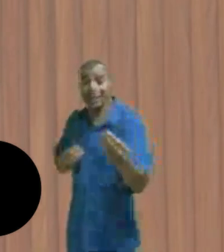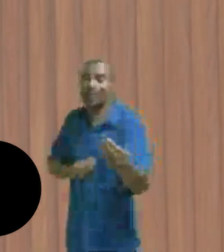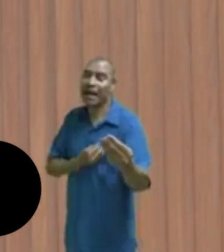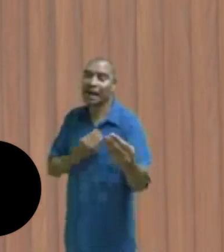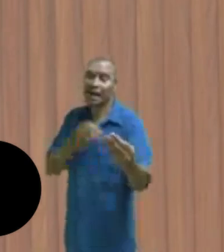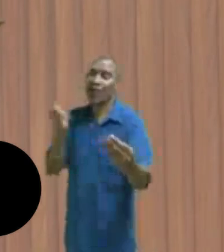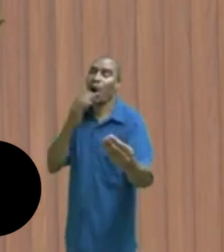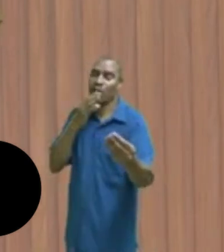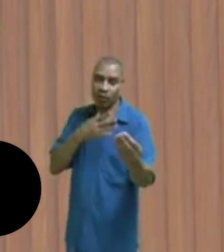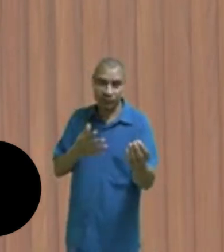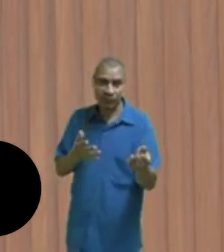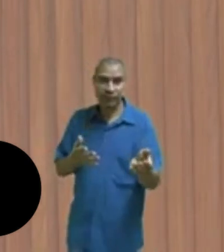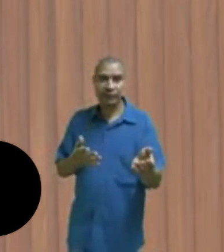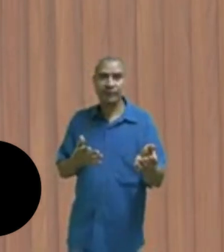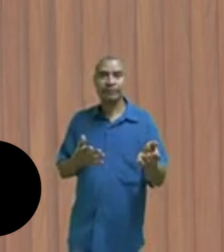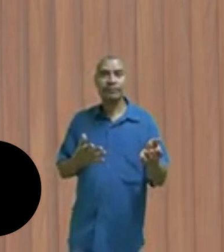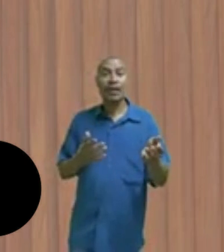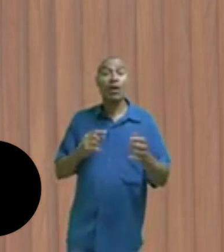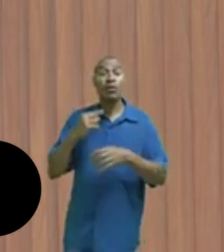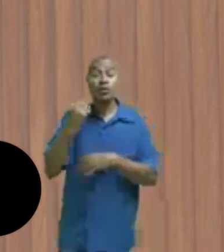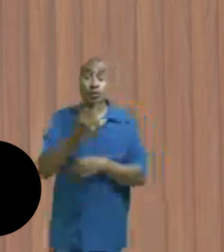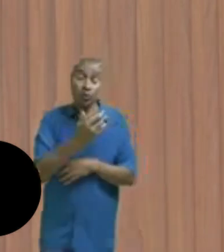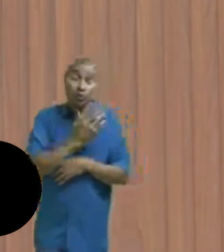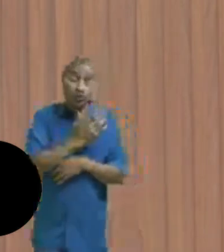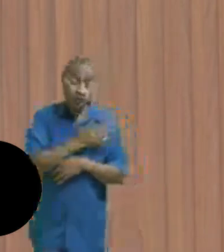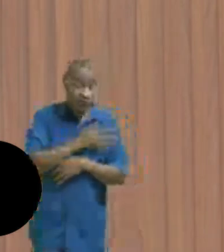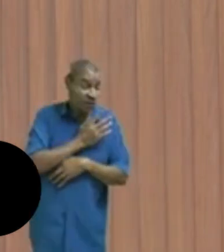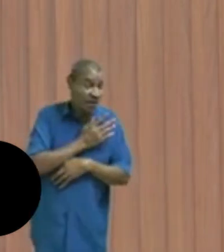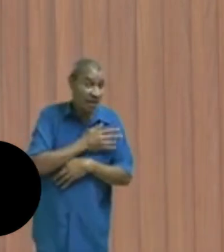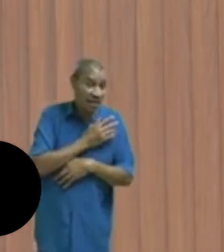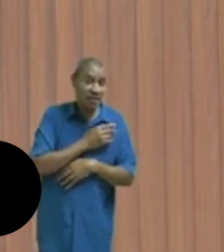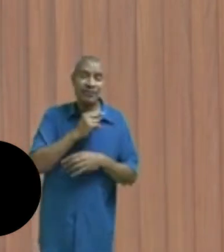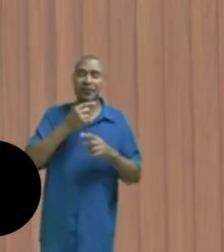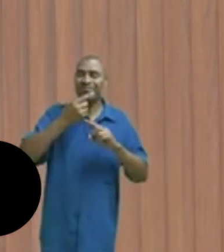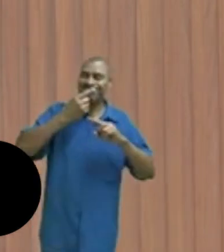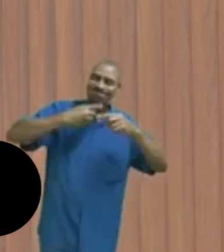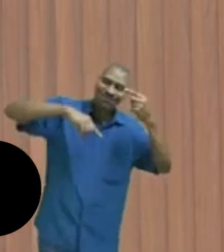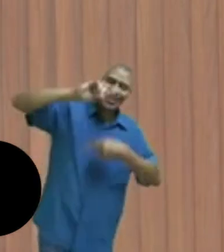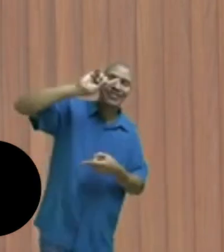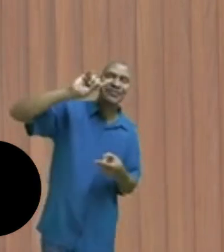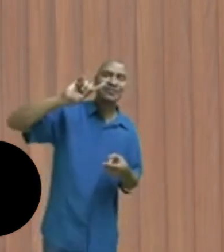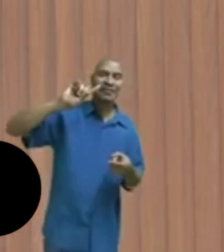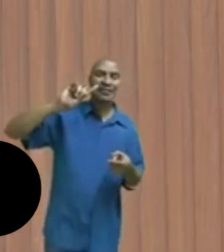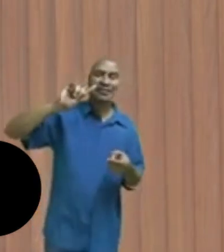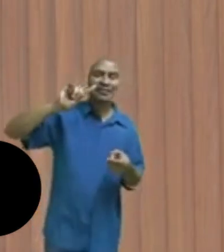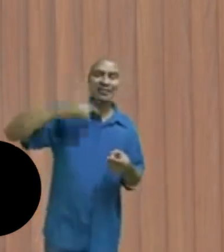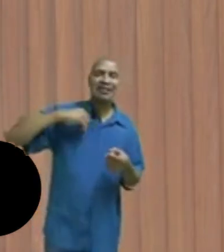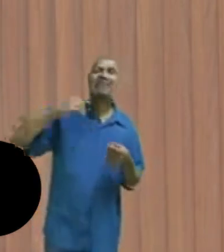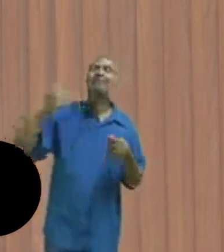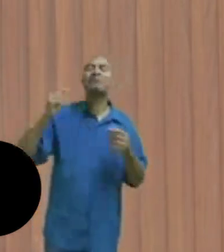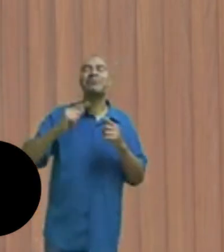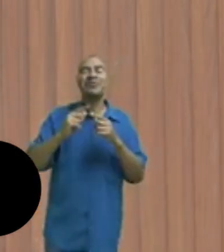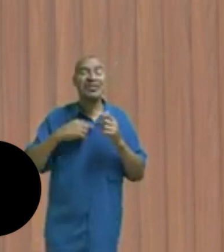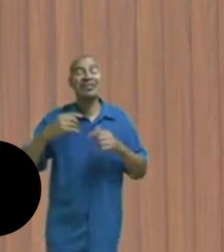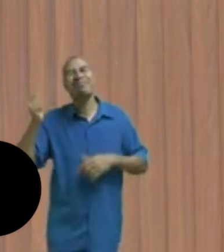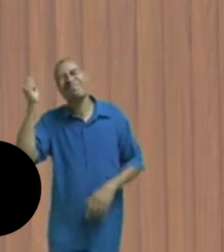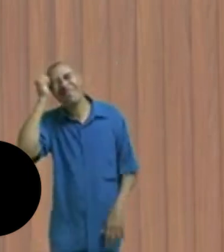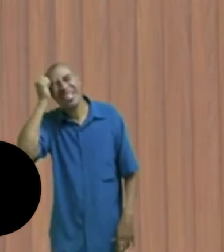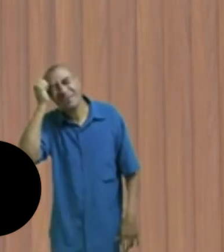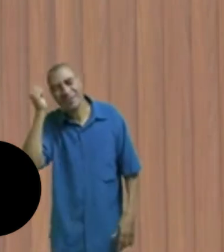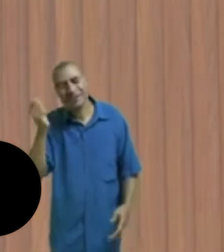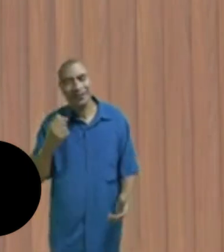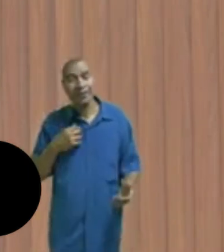seus corações são justificados e então eles são reconciliados com o Criador.